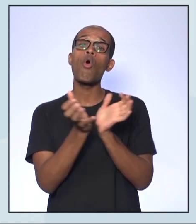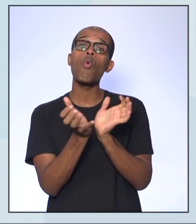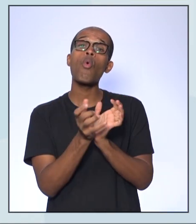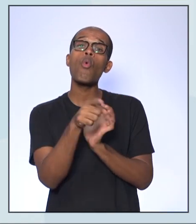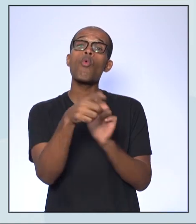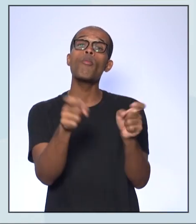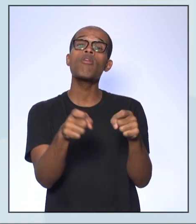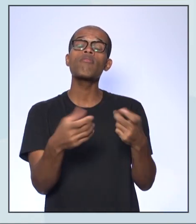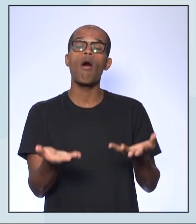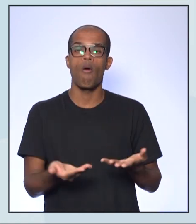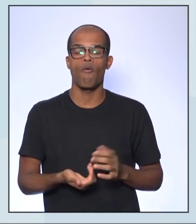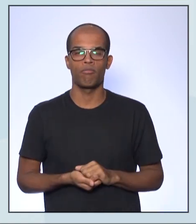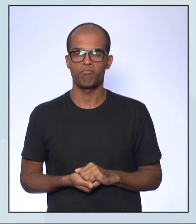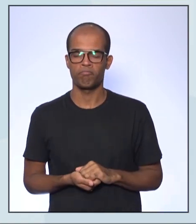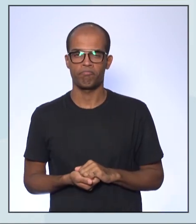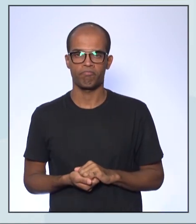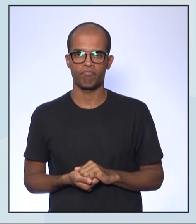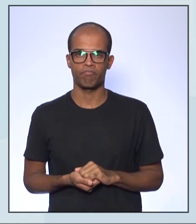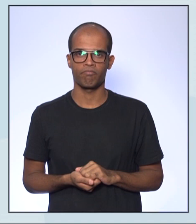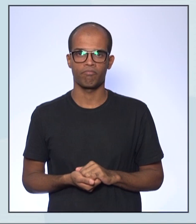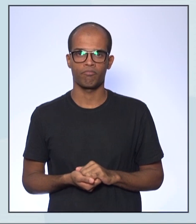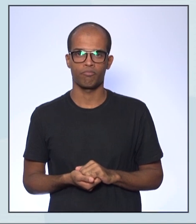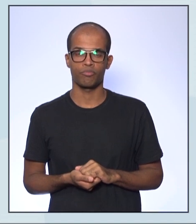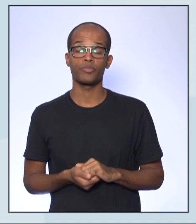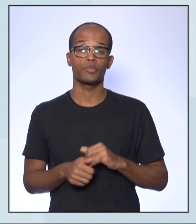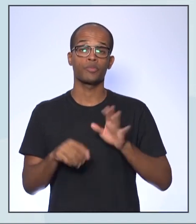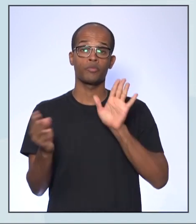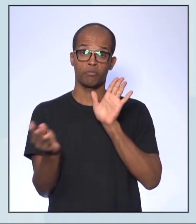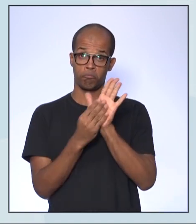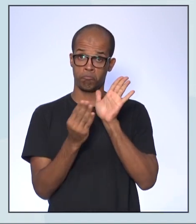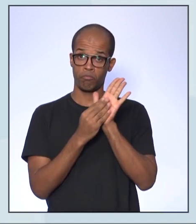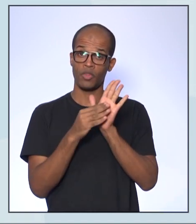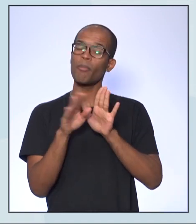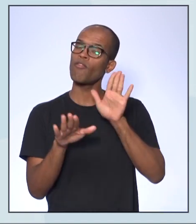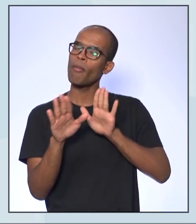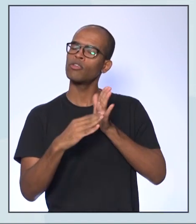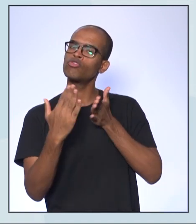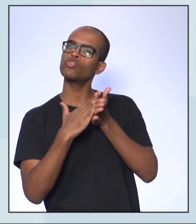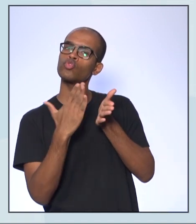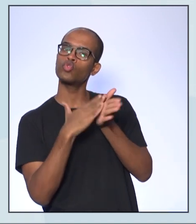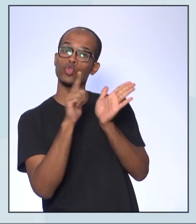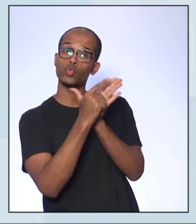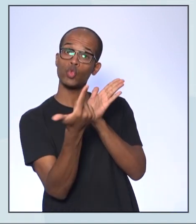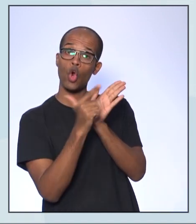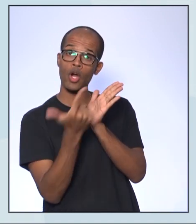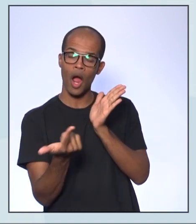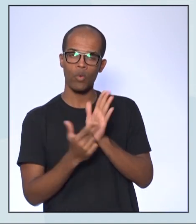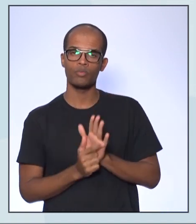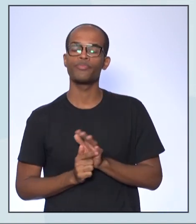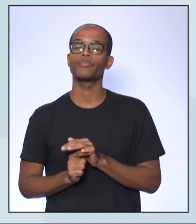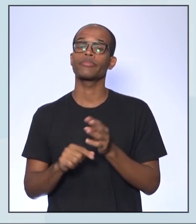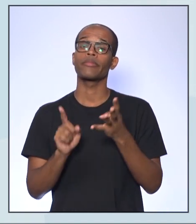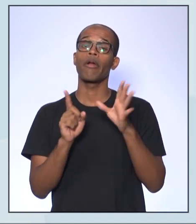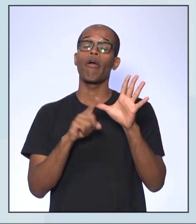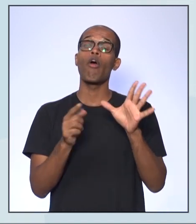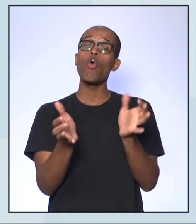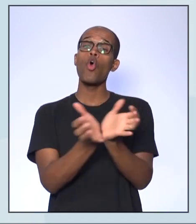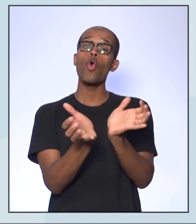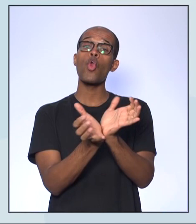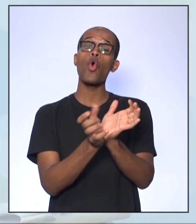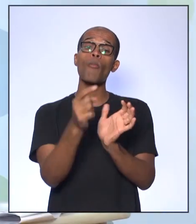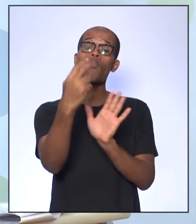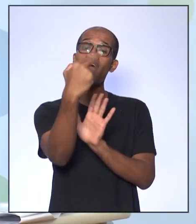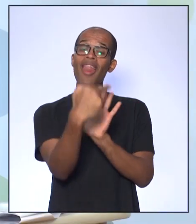potencial. Olha, vamos lá. Foi publicado provavelmente num jornal, né? E o público potencial é o público leitor desta